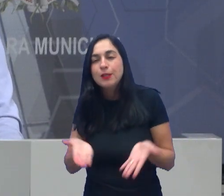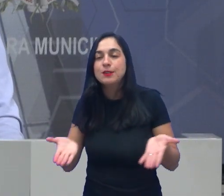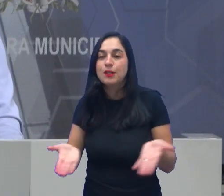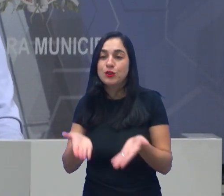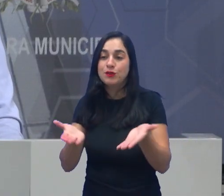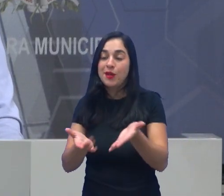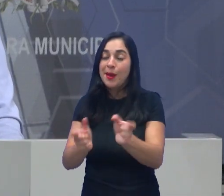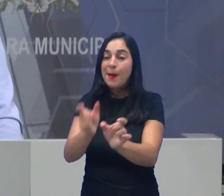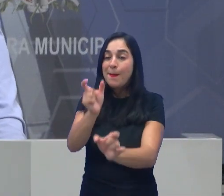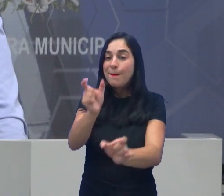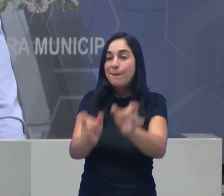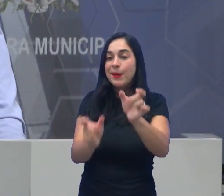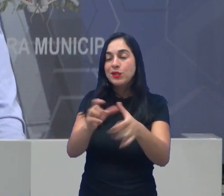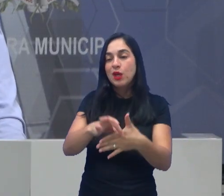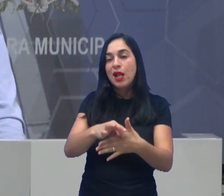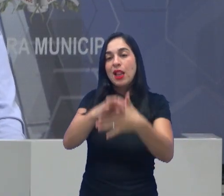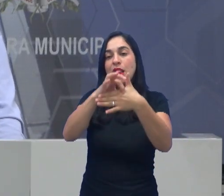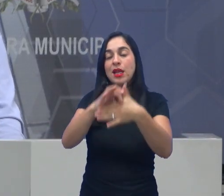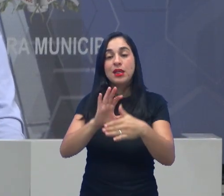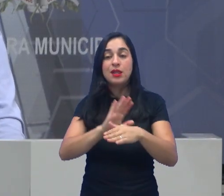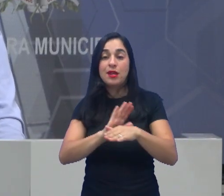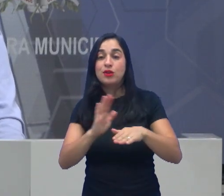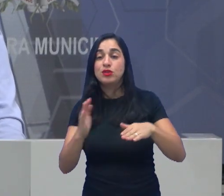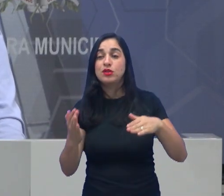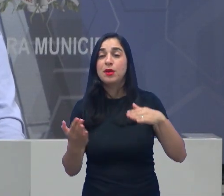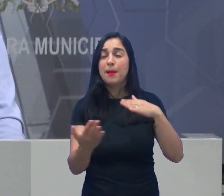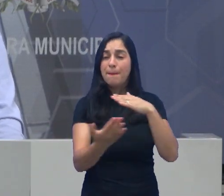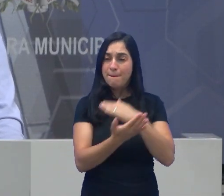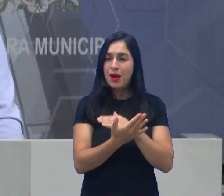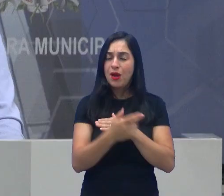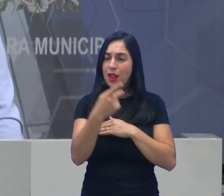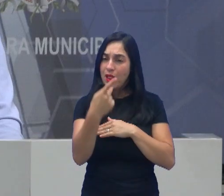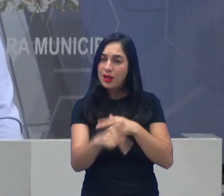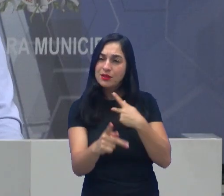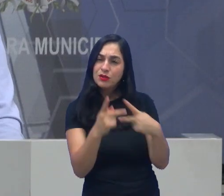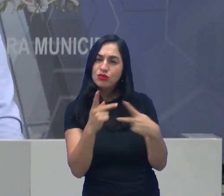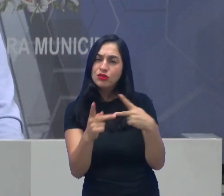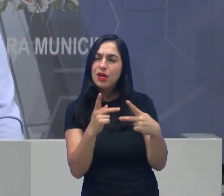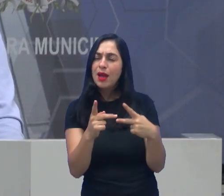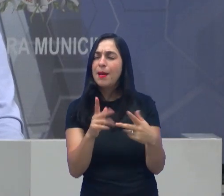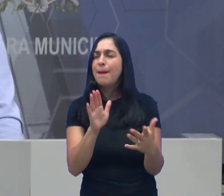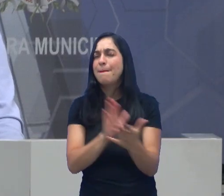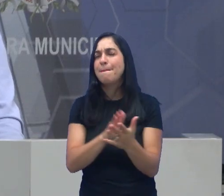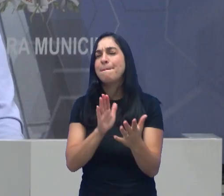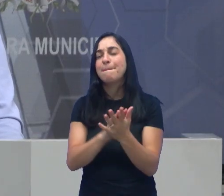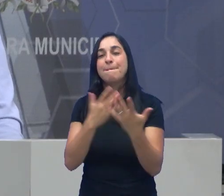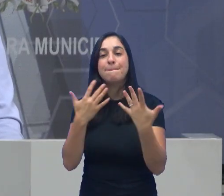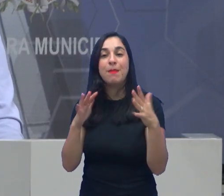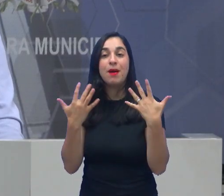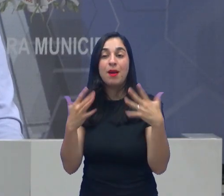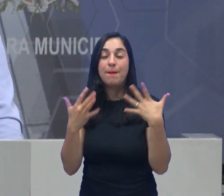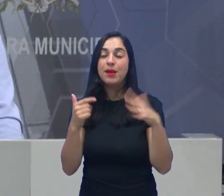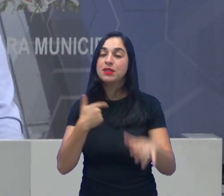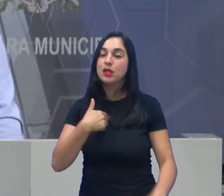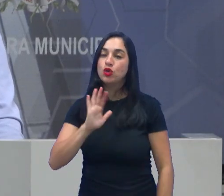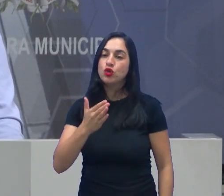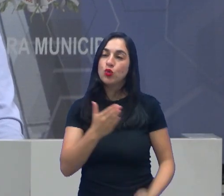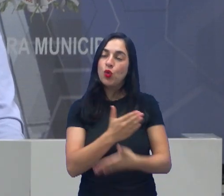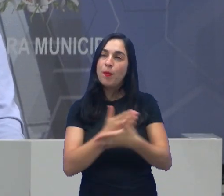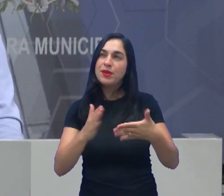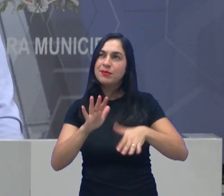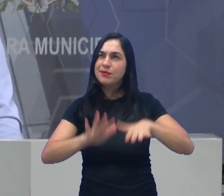comunitários. Parabéns a todos os líderes comunitários da nossa cidade. Eu iniciei um trabalho de líder comunitário ali em